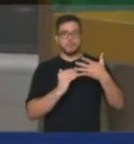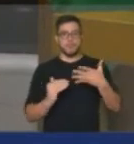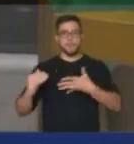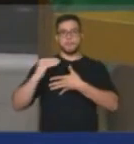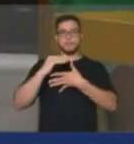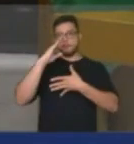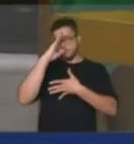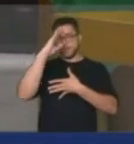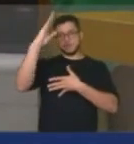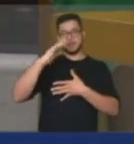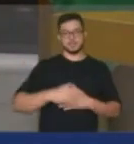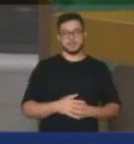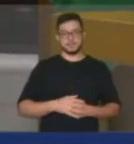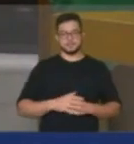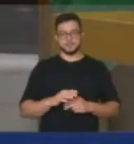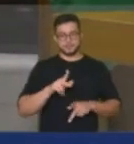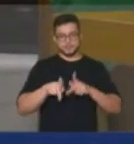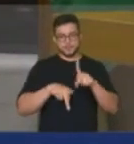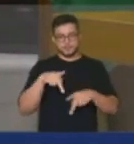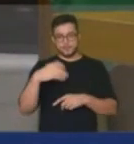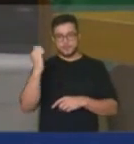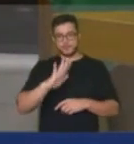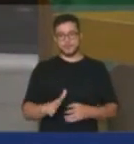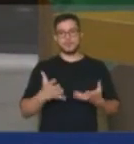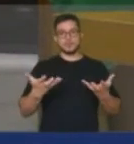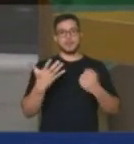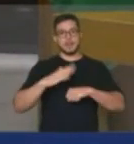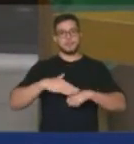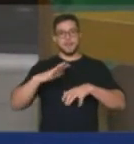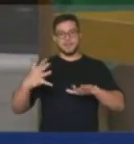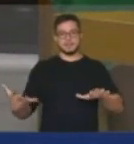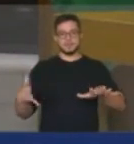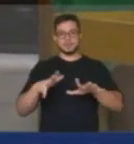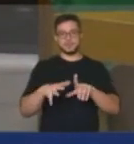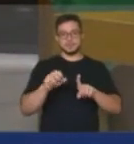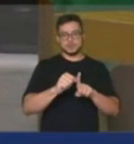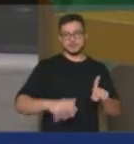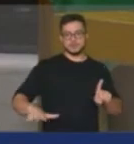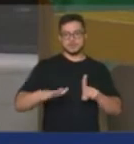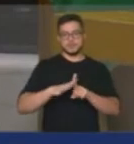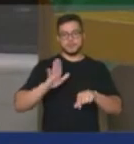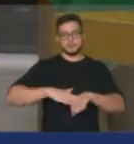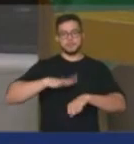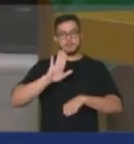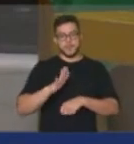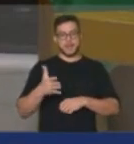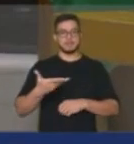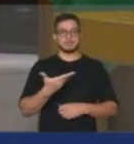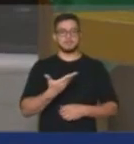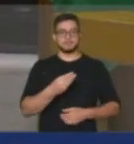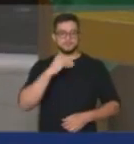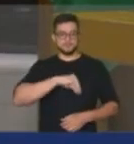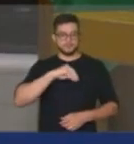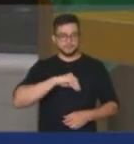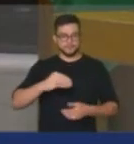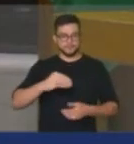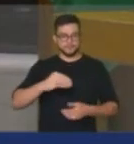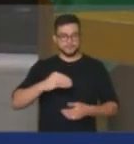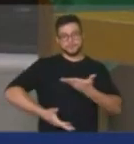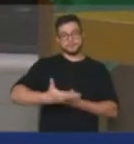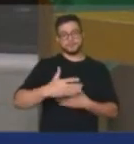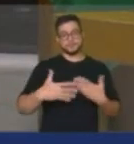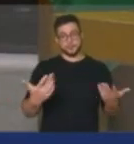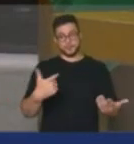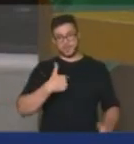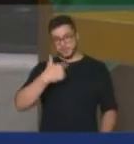está clamando para ter políticas de inclusão social, de distribuição de renda. Eu sou agricultor,